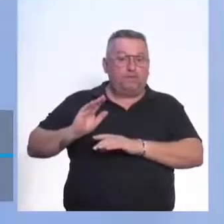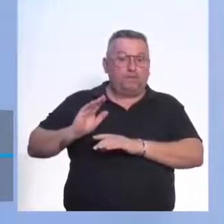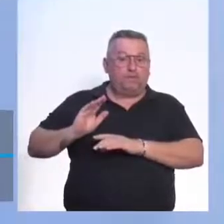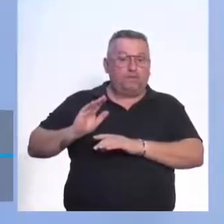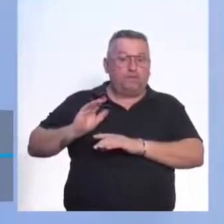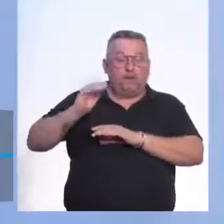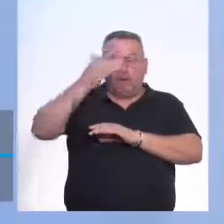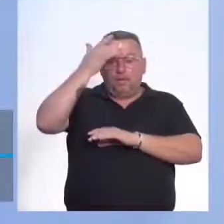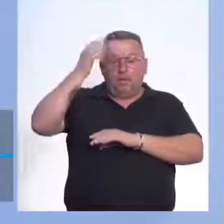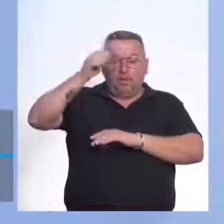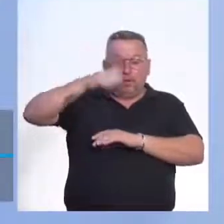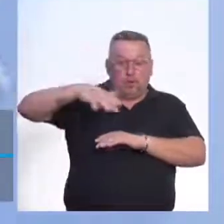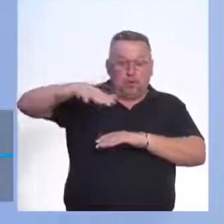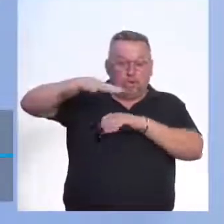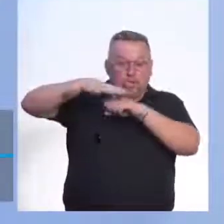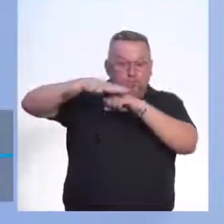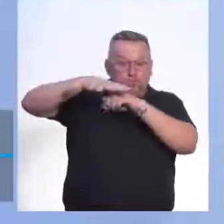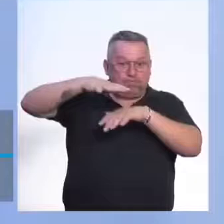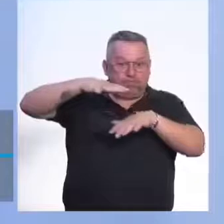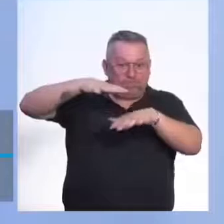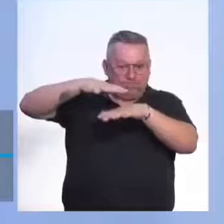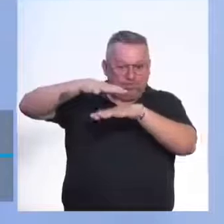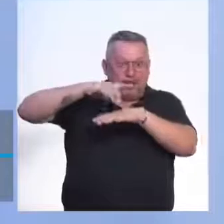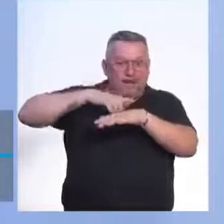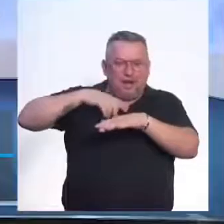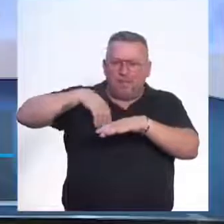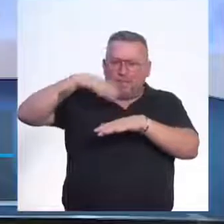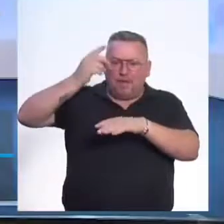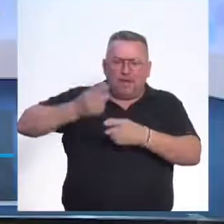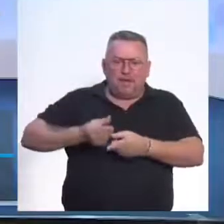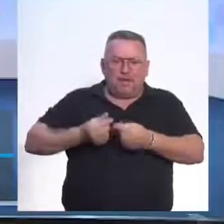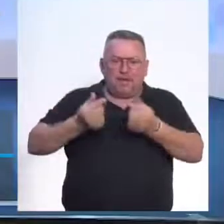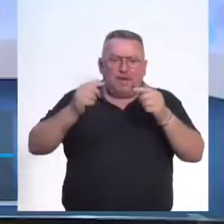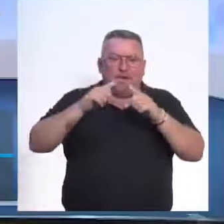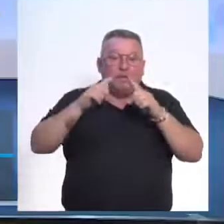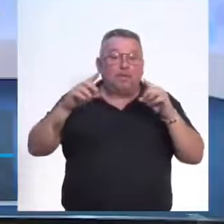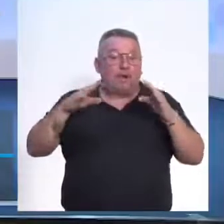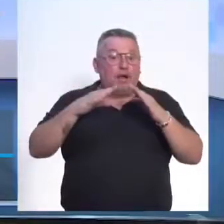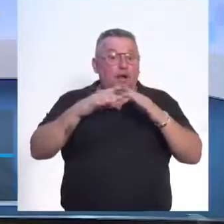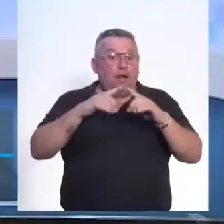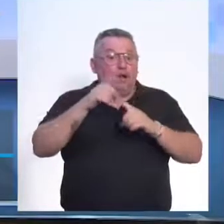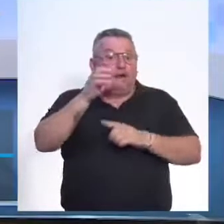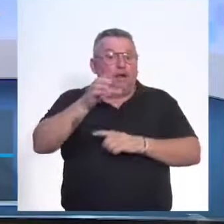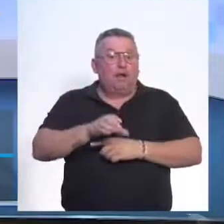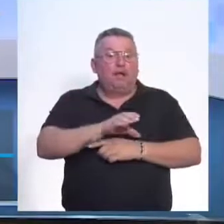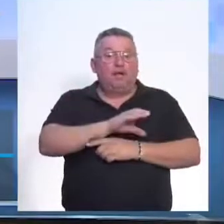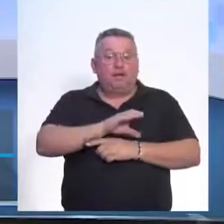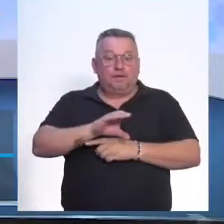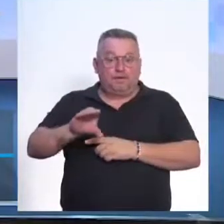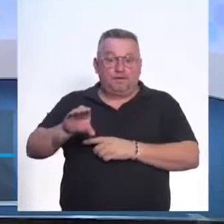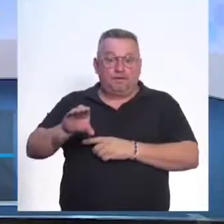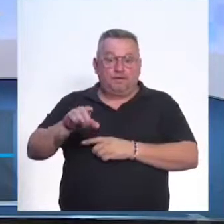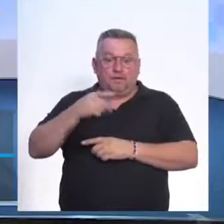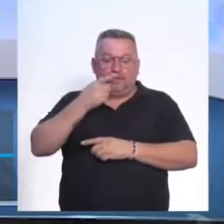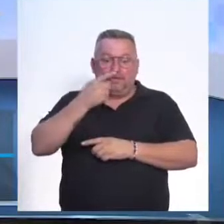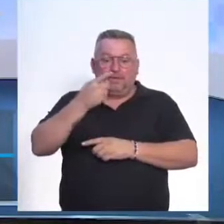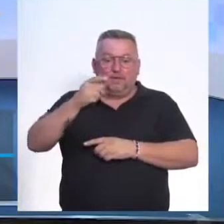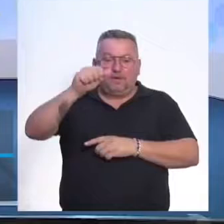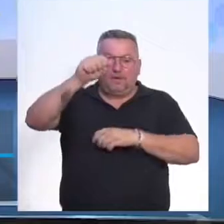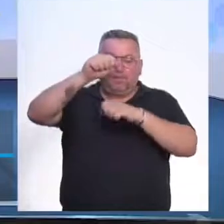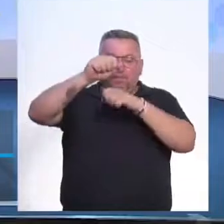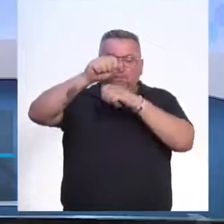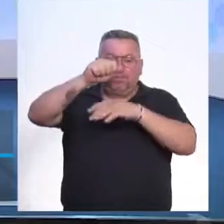aquele que está um pouco acima, né? Um nobre que está um pouco acima dele. A Igreja Católica, ela foi chamada de a suzerana dos